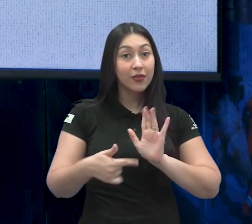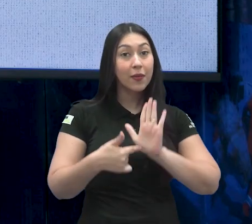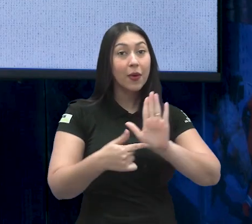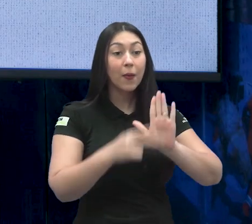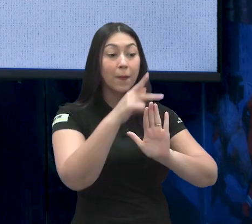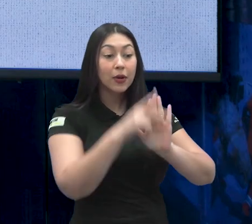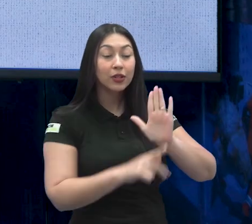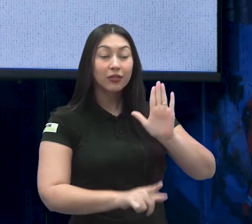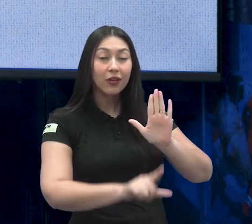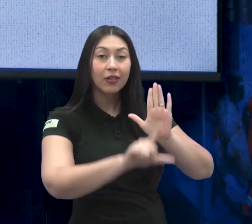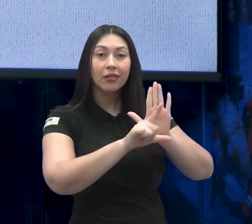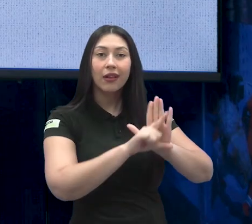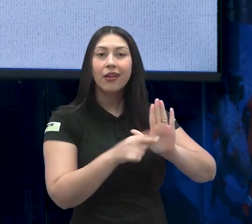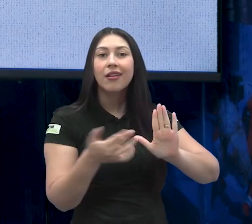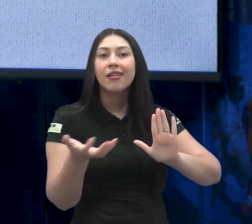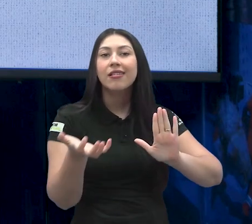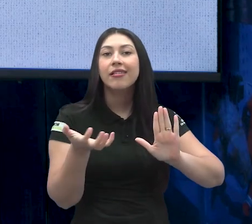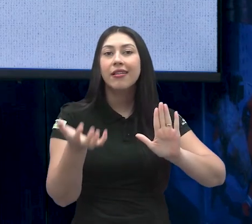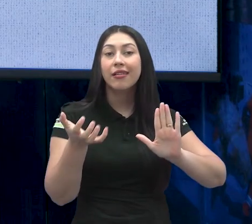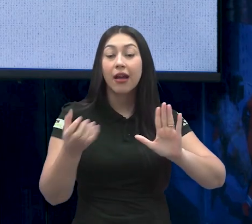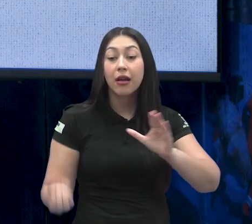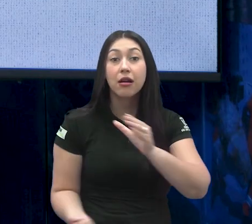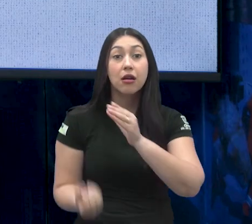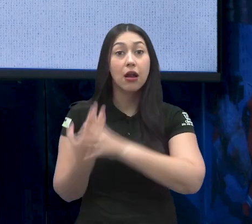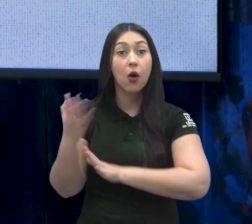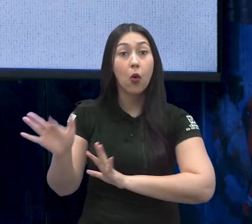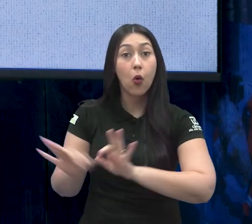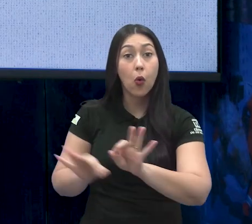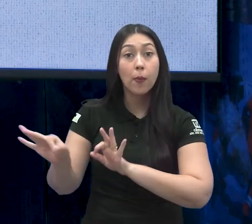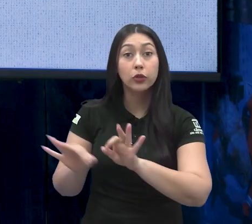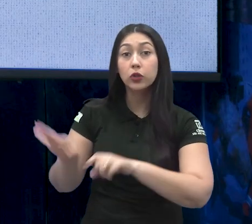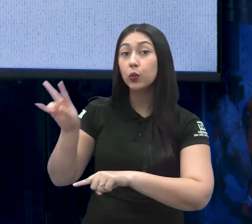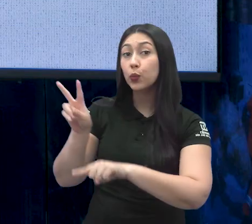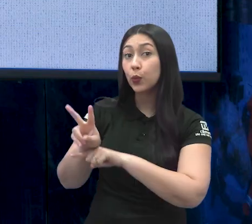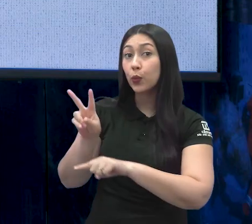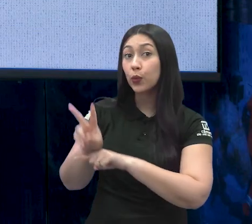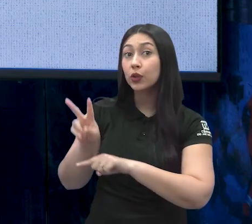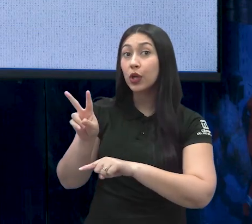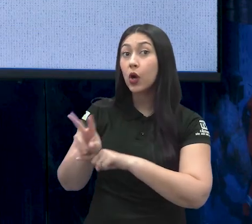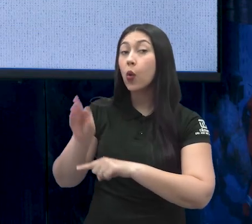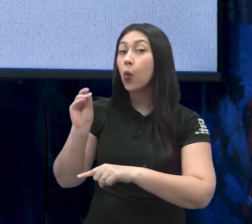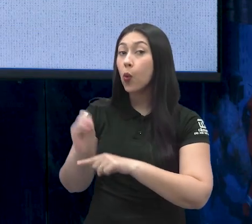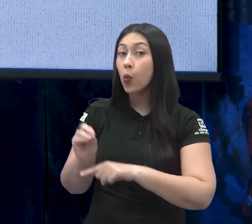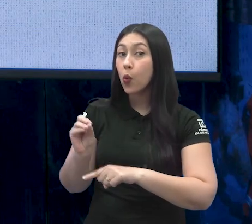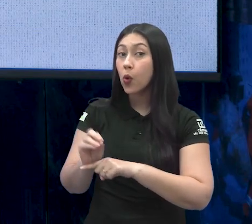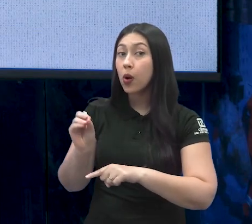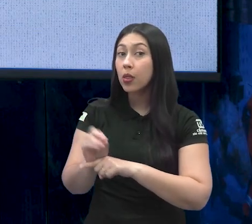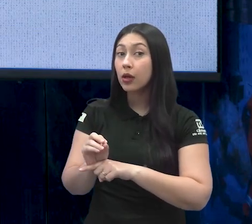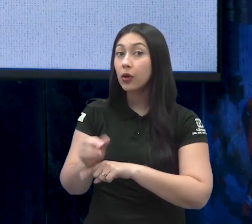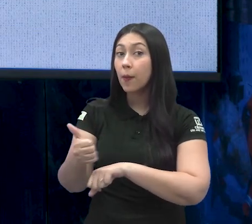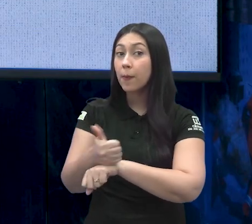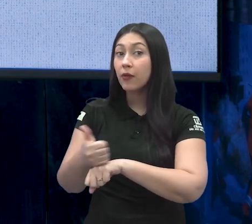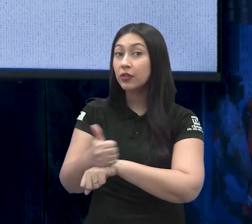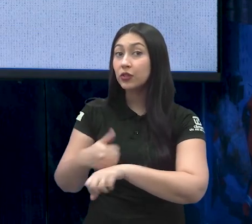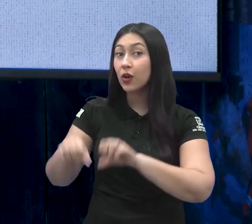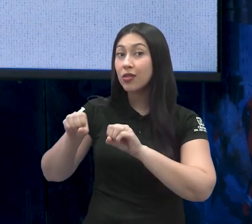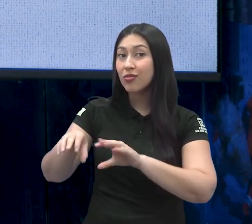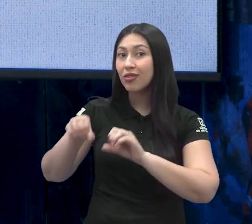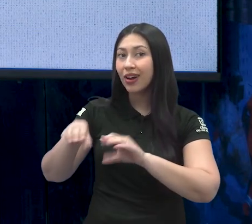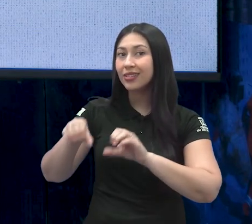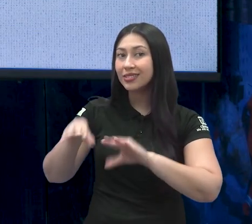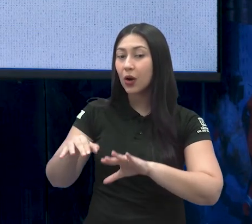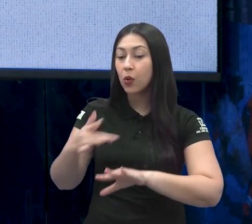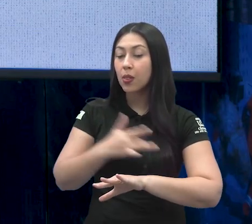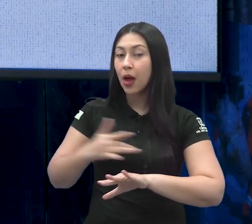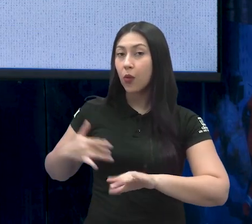Legislativo joseense busca criar um programa de proteção e cuidados com a saúde ocupacional de profissionais da área